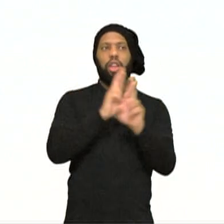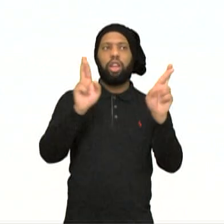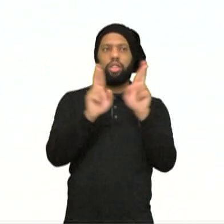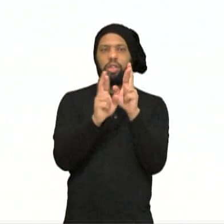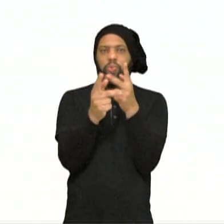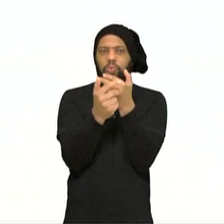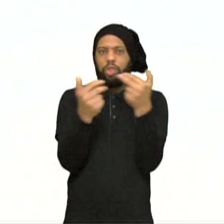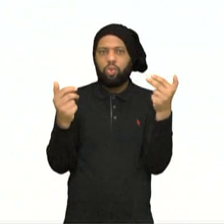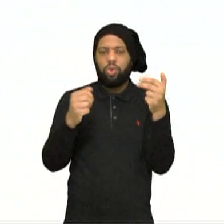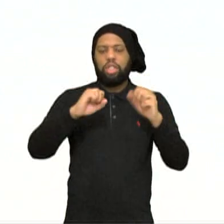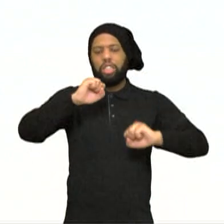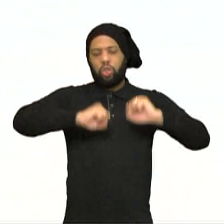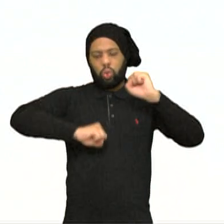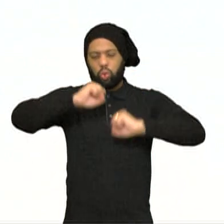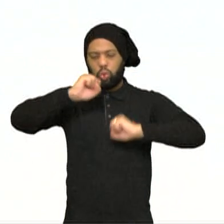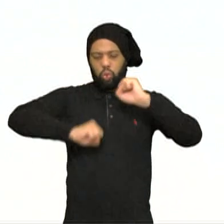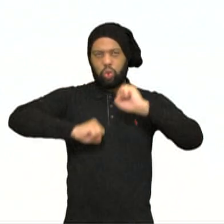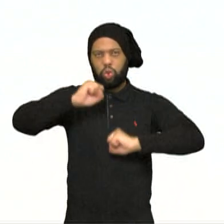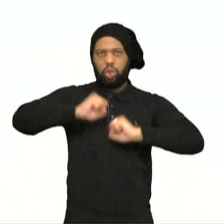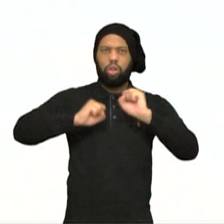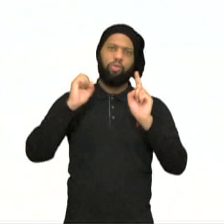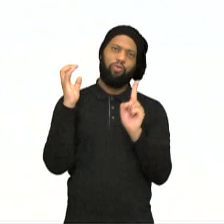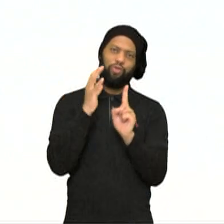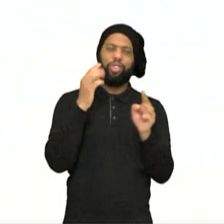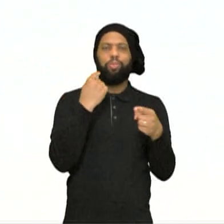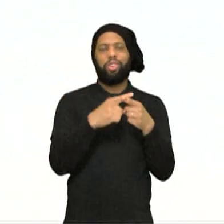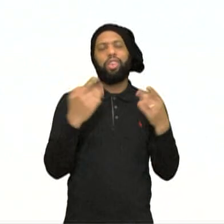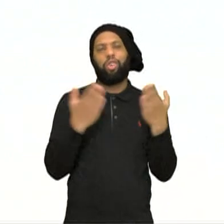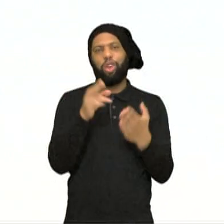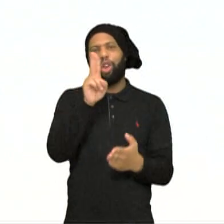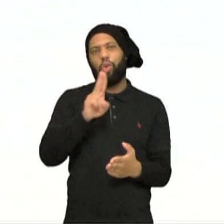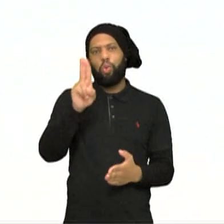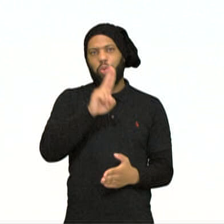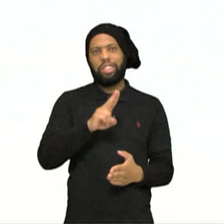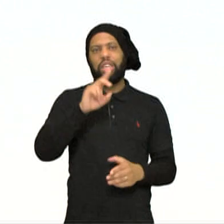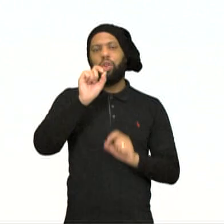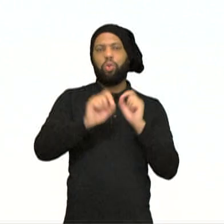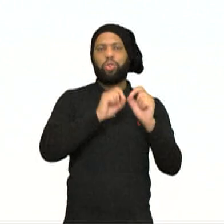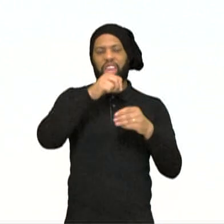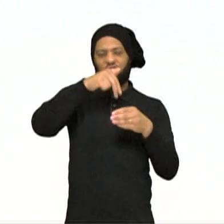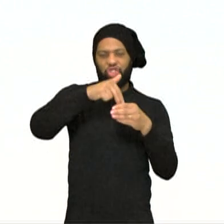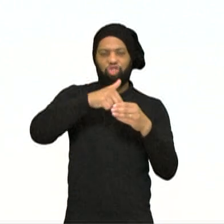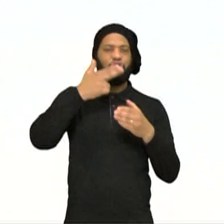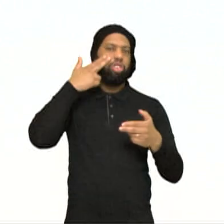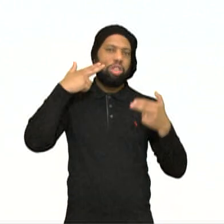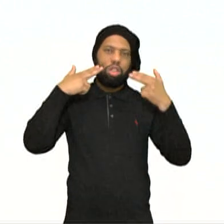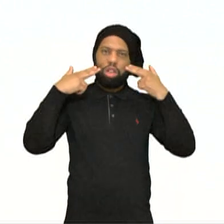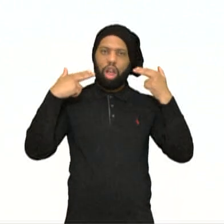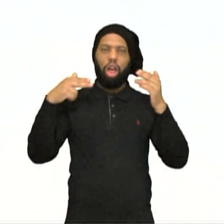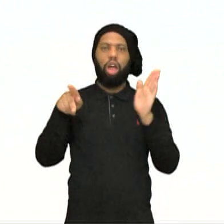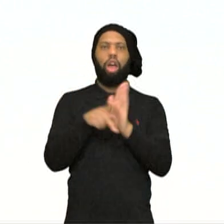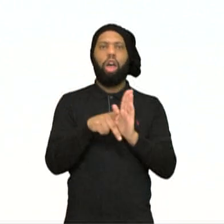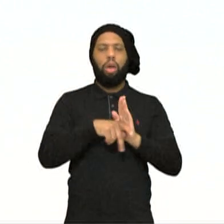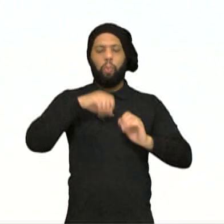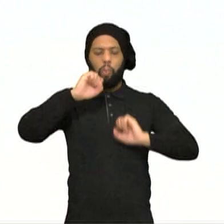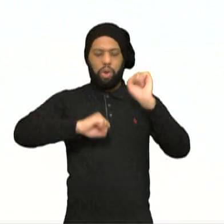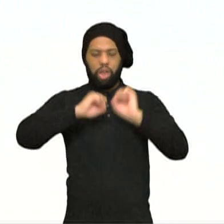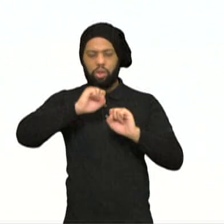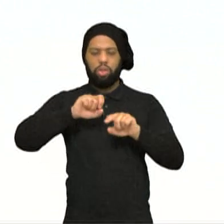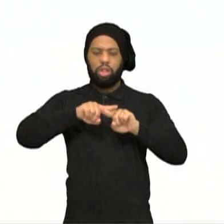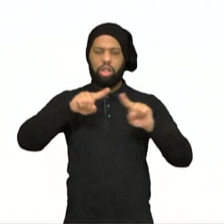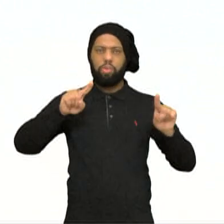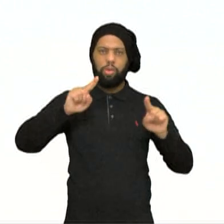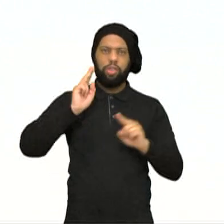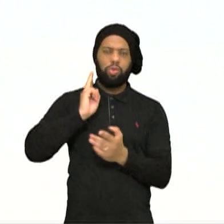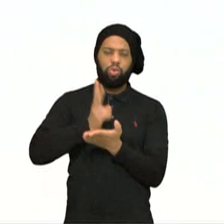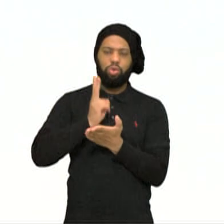questões industrializadas, às vezes utilizam de tintas industrializadas, mas ainda estão aí fortemente, né, mantendo a